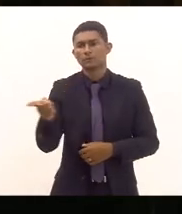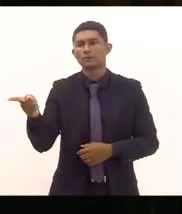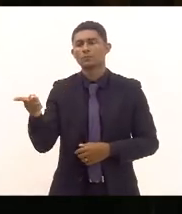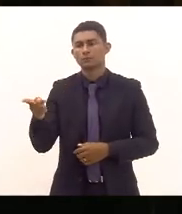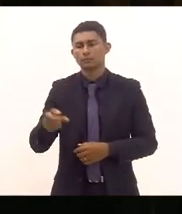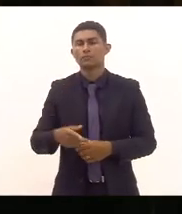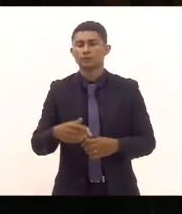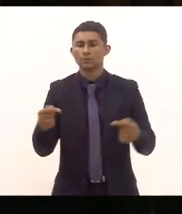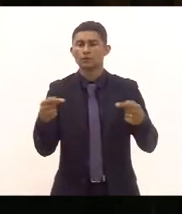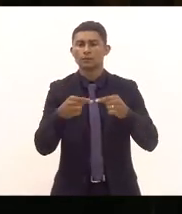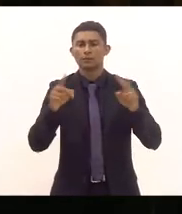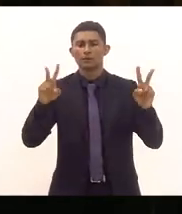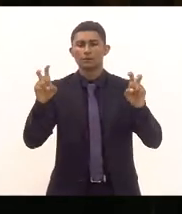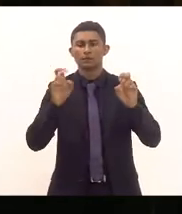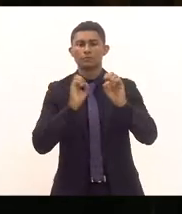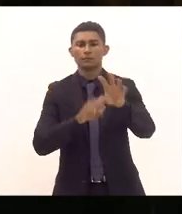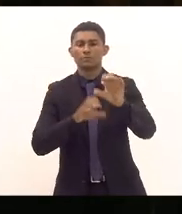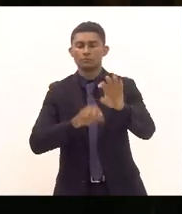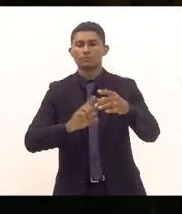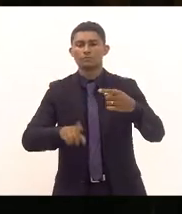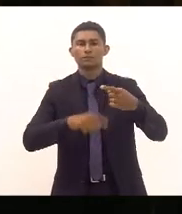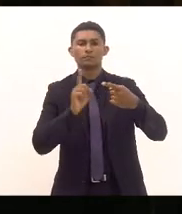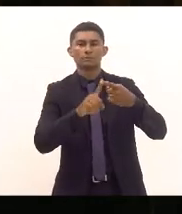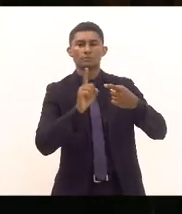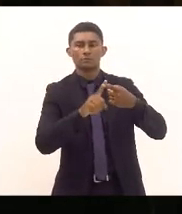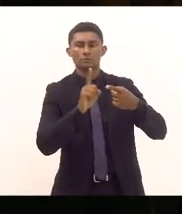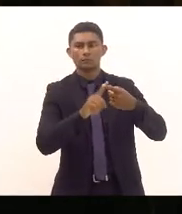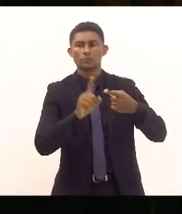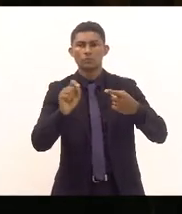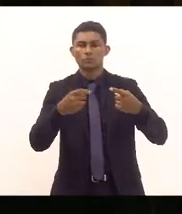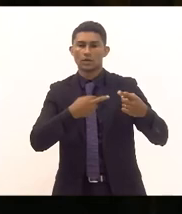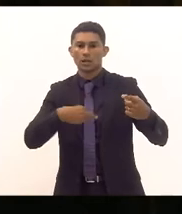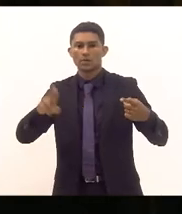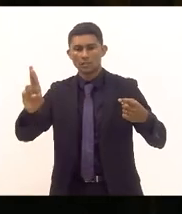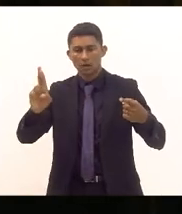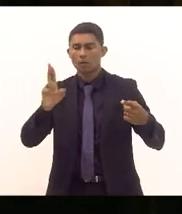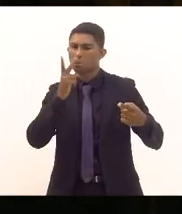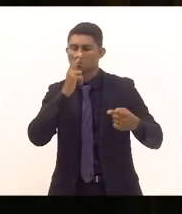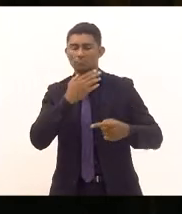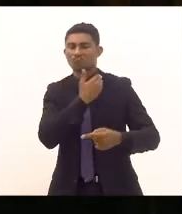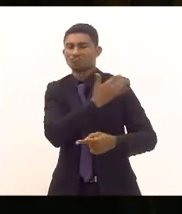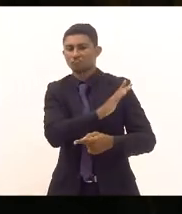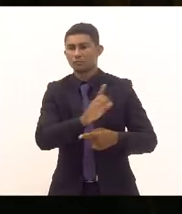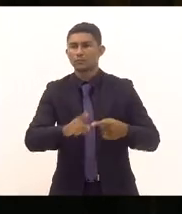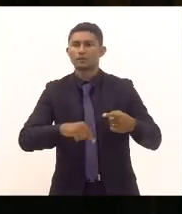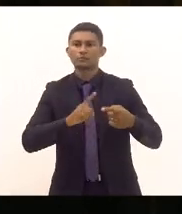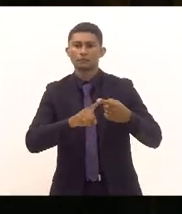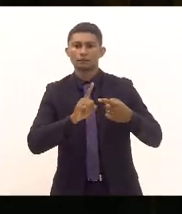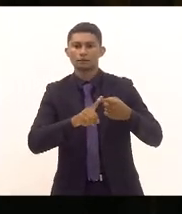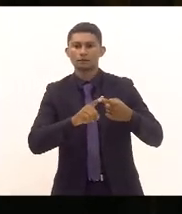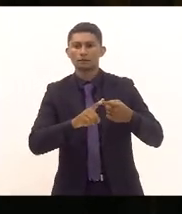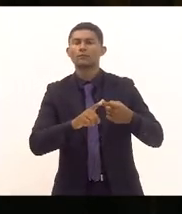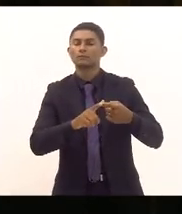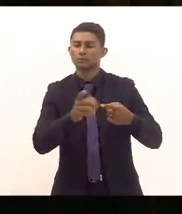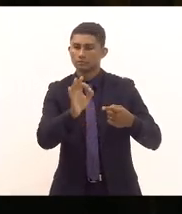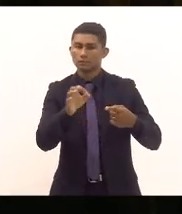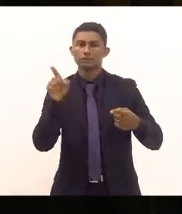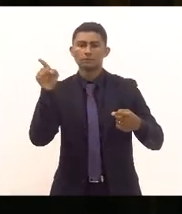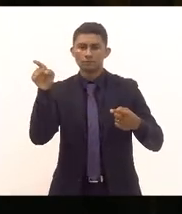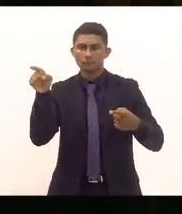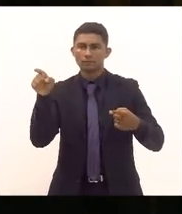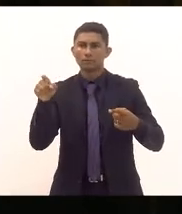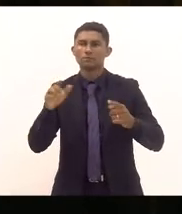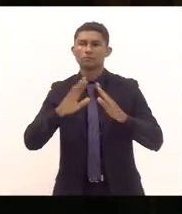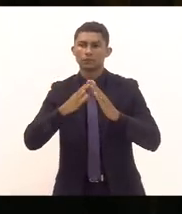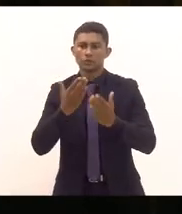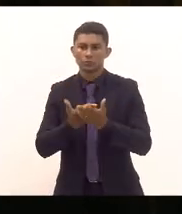que diz respeito à educação em primeiro lugar é o desrespeito religioso intolerância religiosa é o preconceito religioso